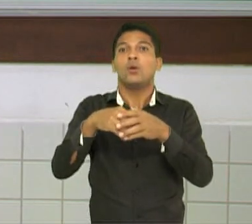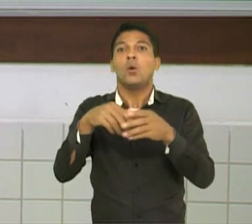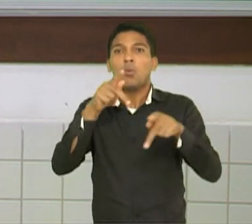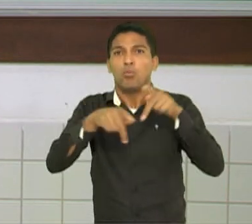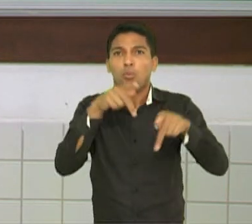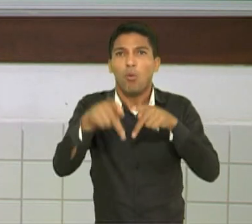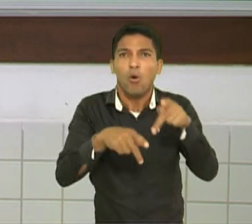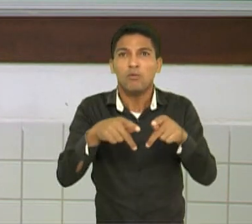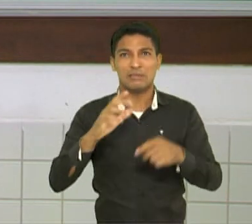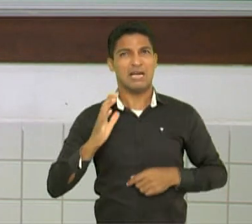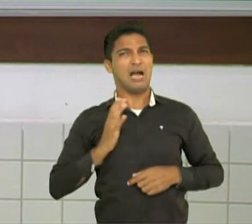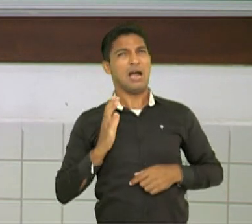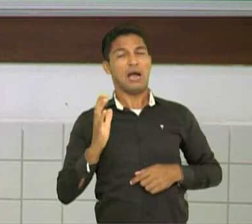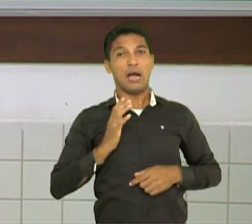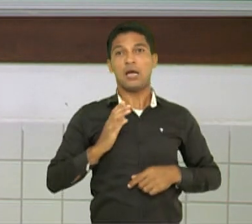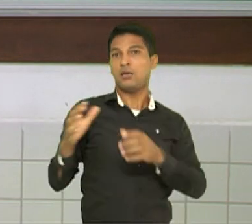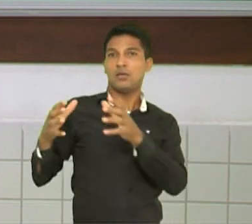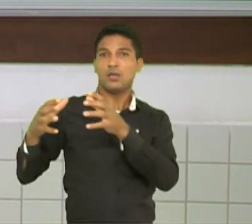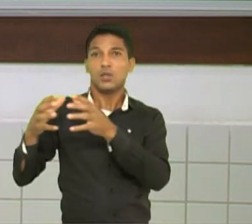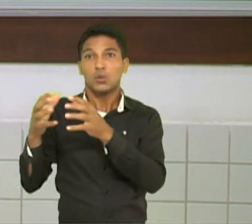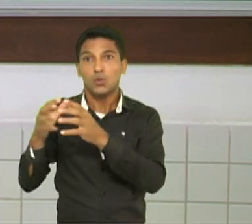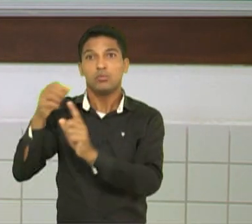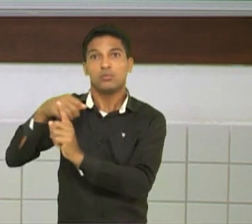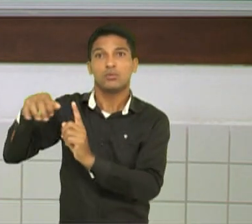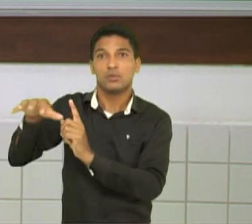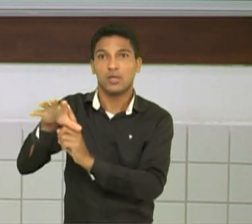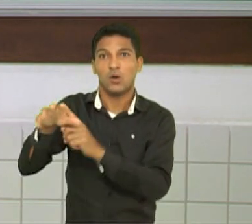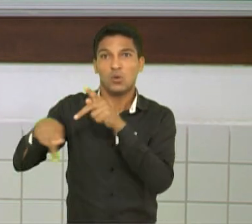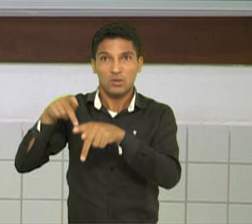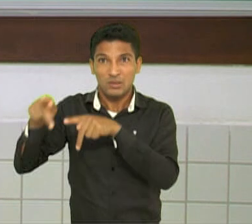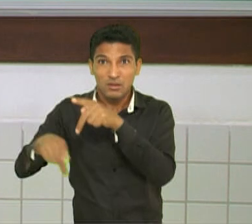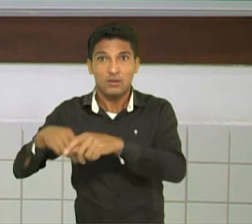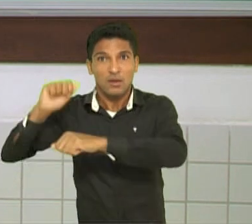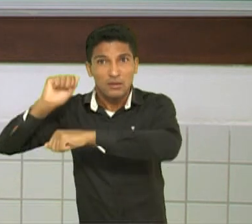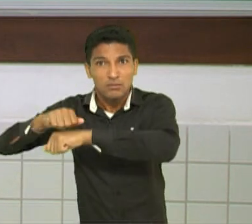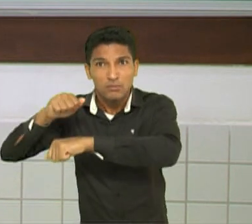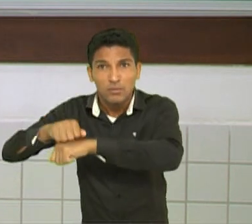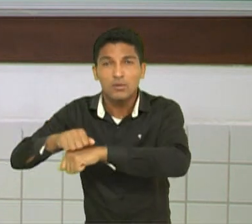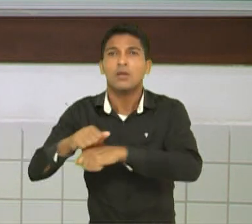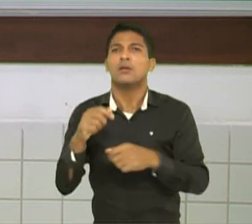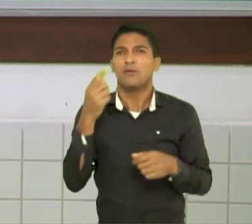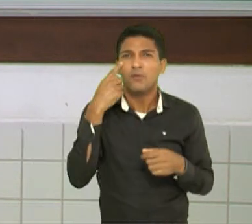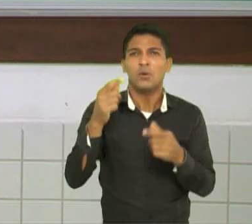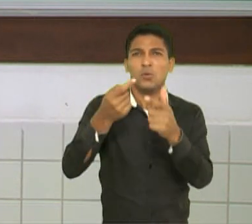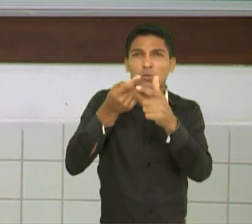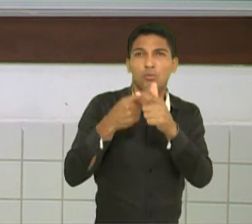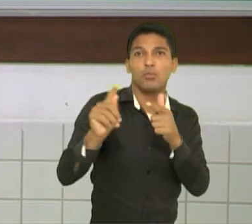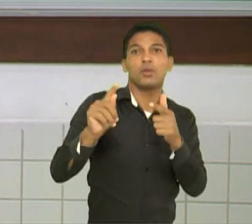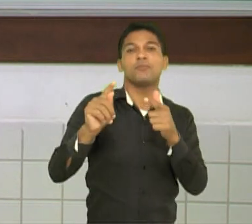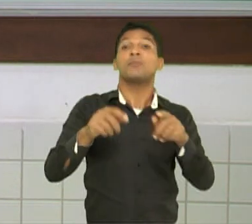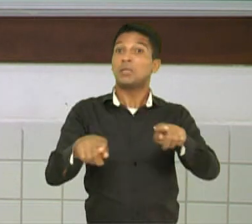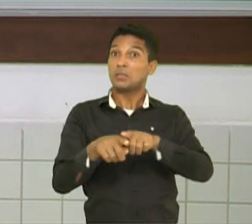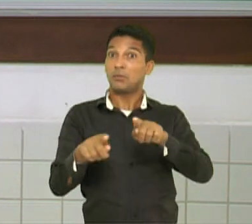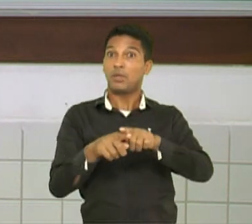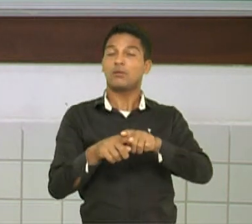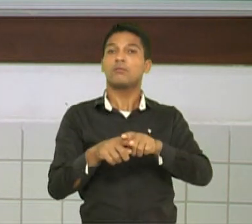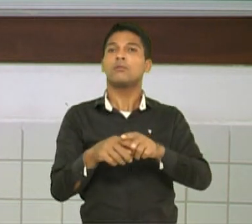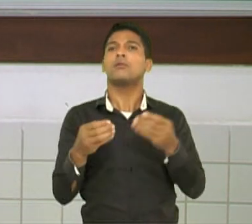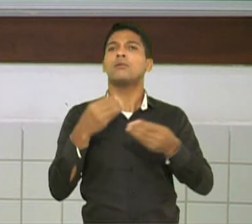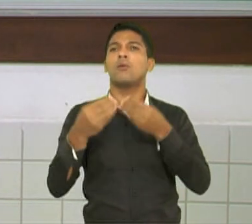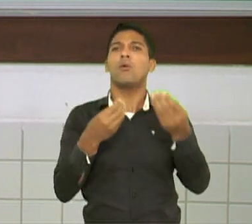de produção, aumento de consumo, expõe esses problemas, além, claro, o problema de preservação dos